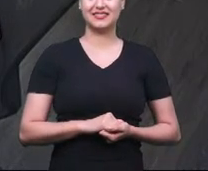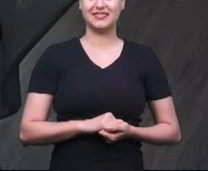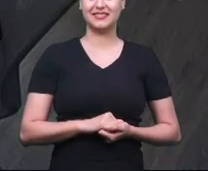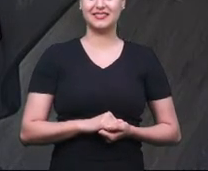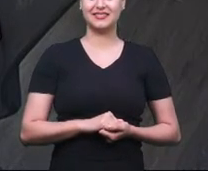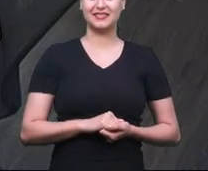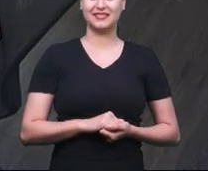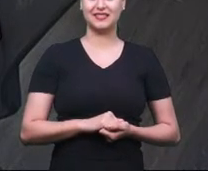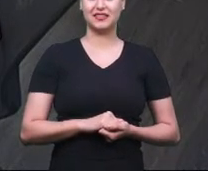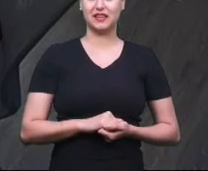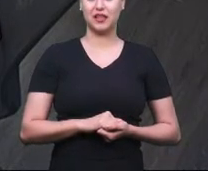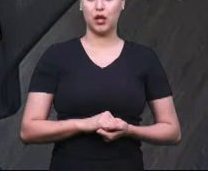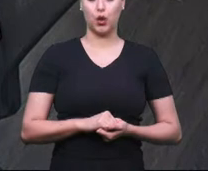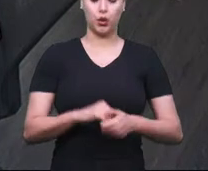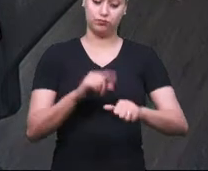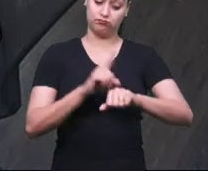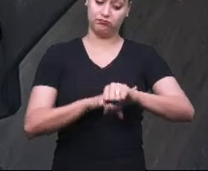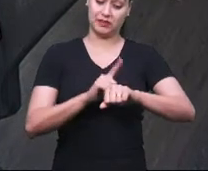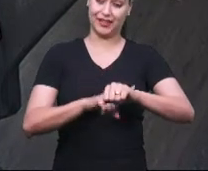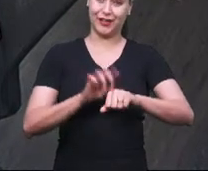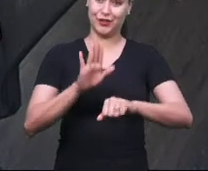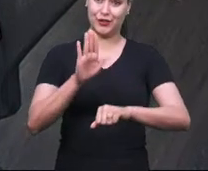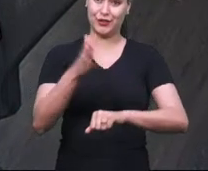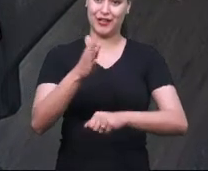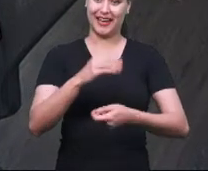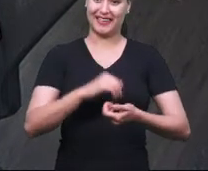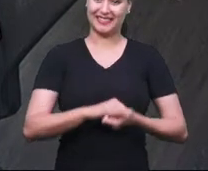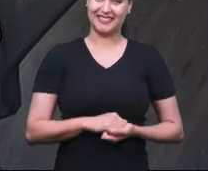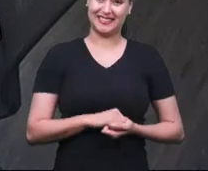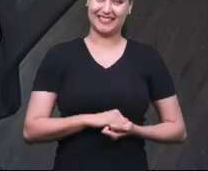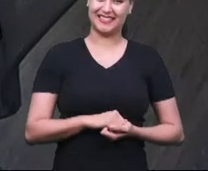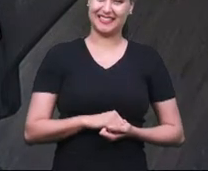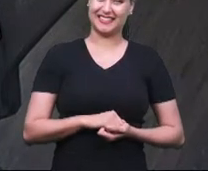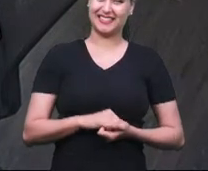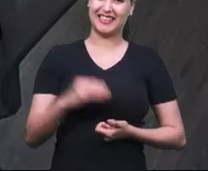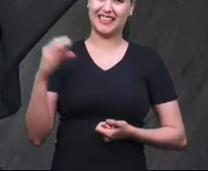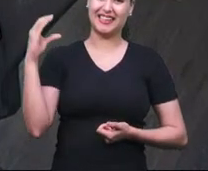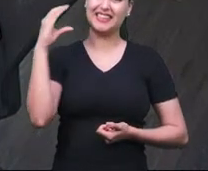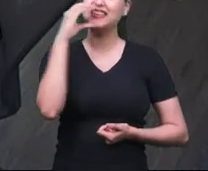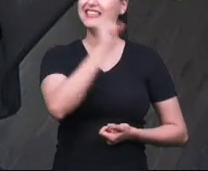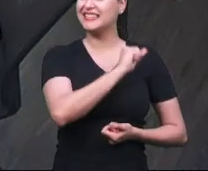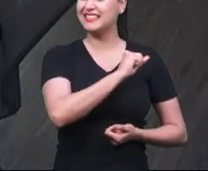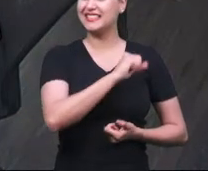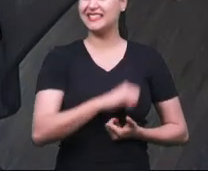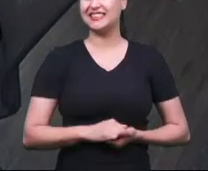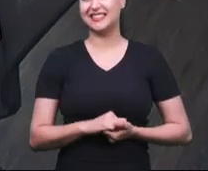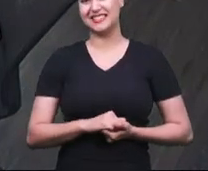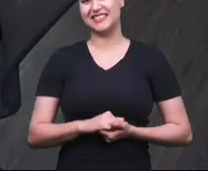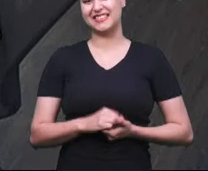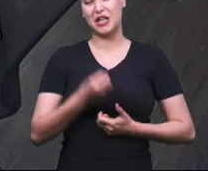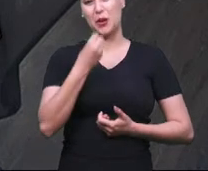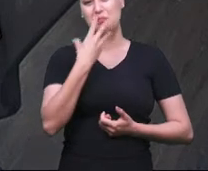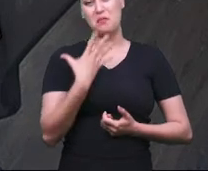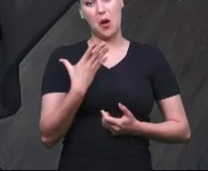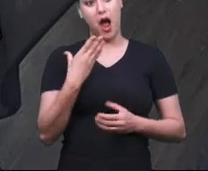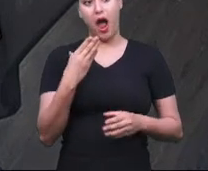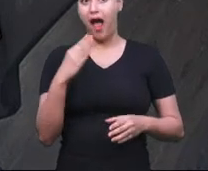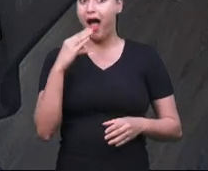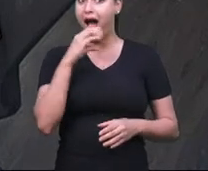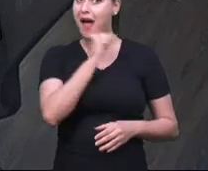nós já estamos meio estourados aqui no tempo. Foi tão rápido, né? Tudo aquilo que é bom dura